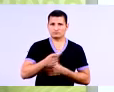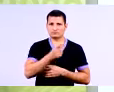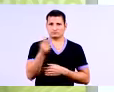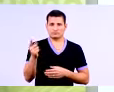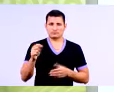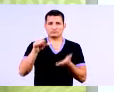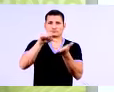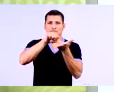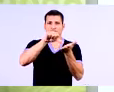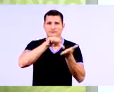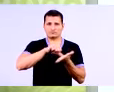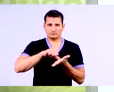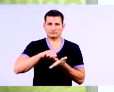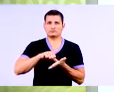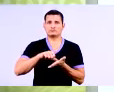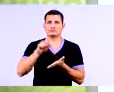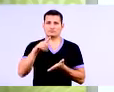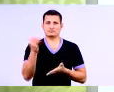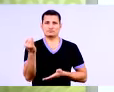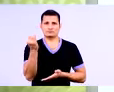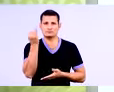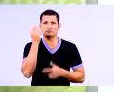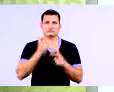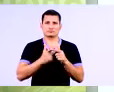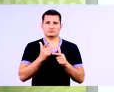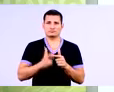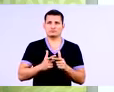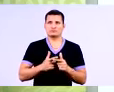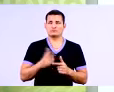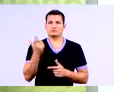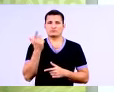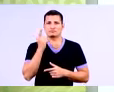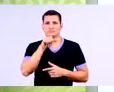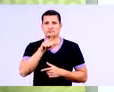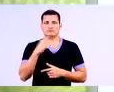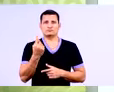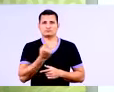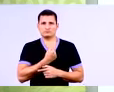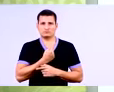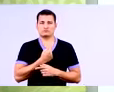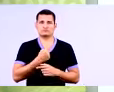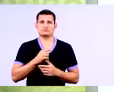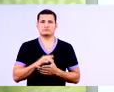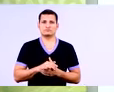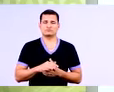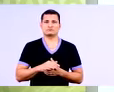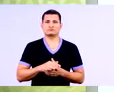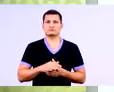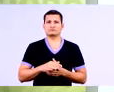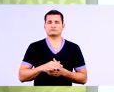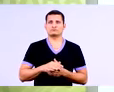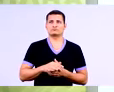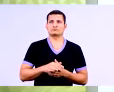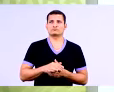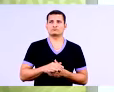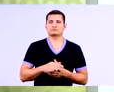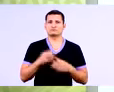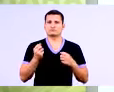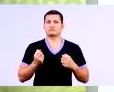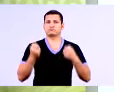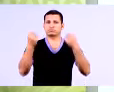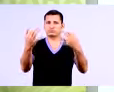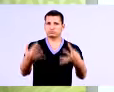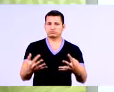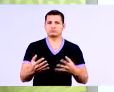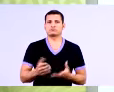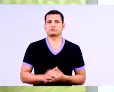aí dos polos. É importante porque nós vamos conseguir trabalhar, transmitir a informação em